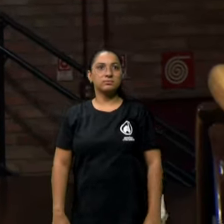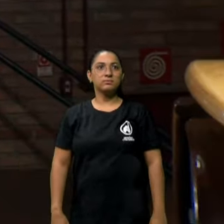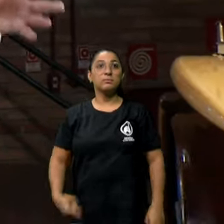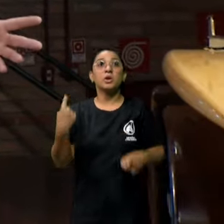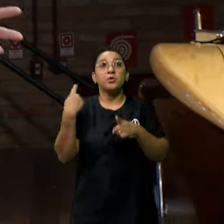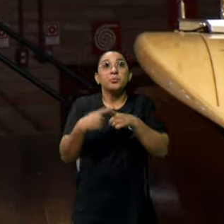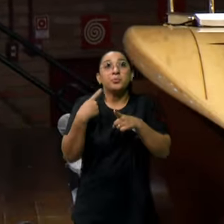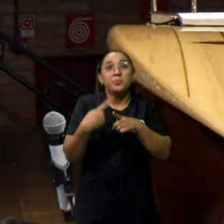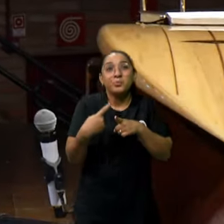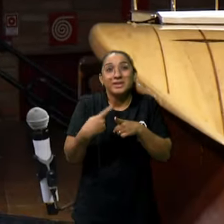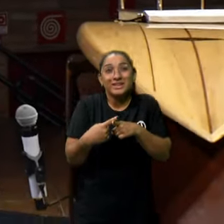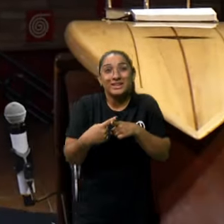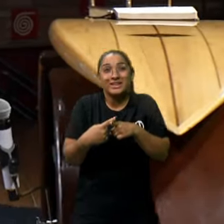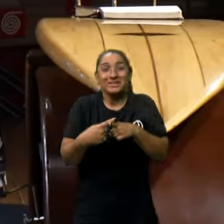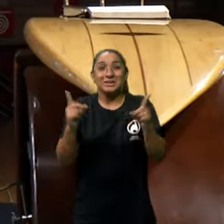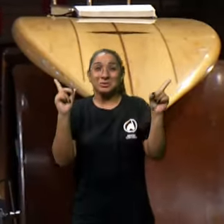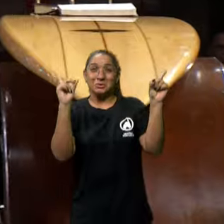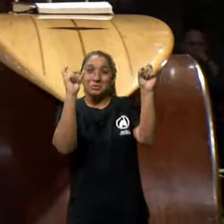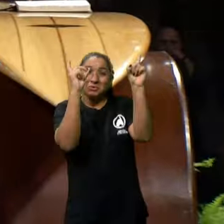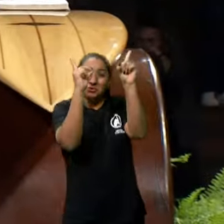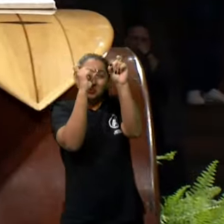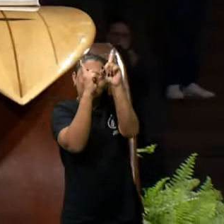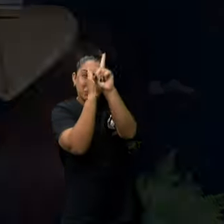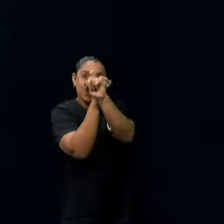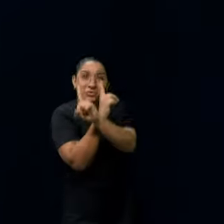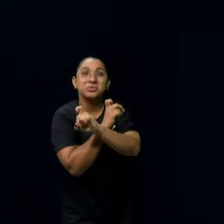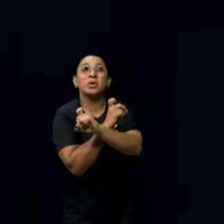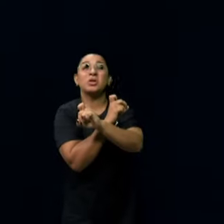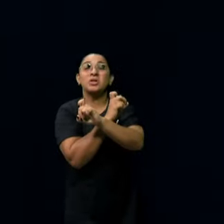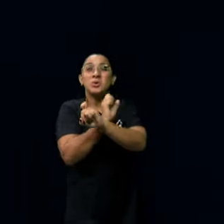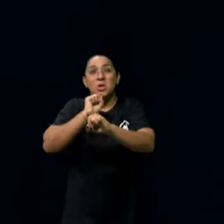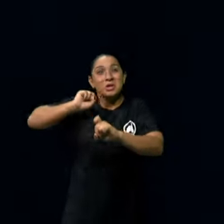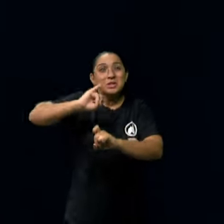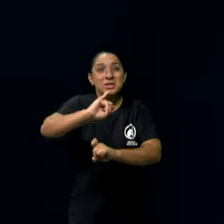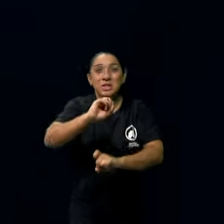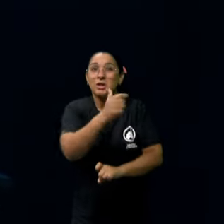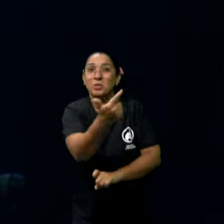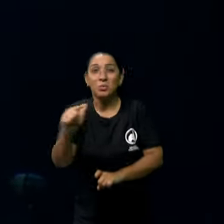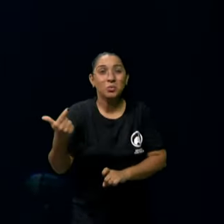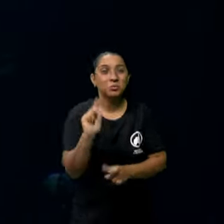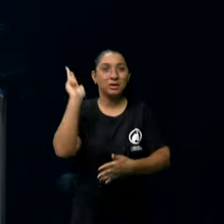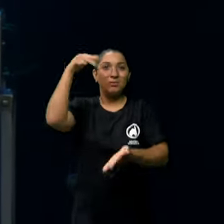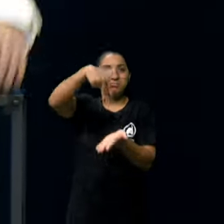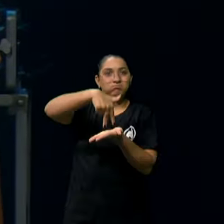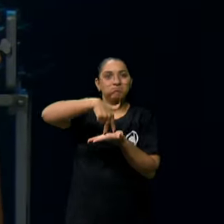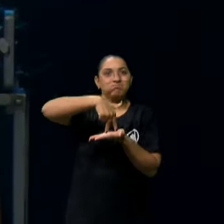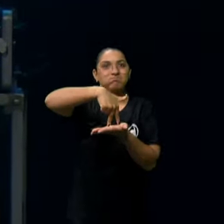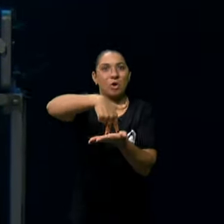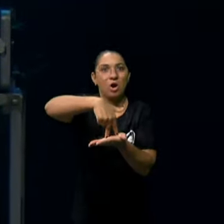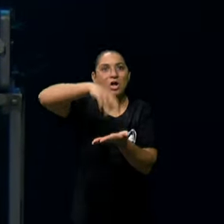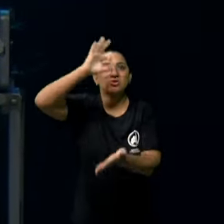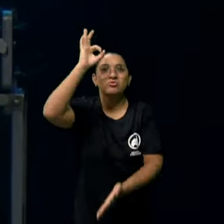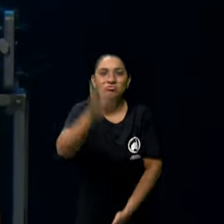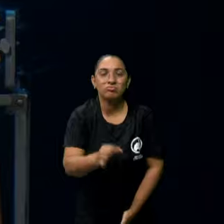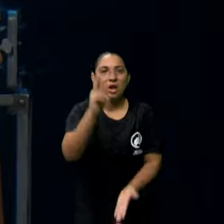porque tá tão intenso que se não existe um posicionamento apostólico verdadeiro